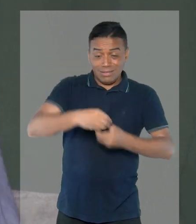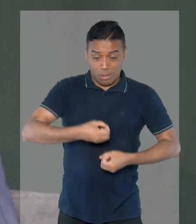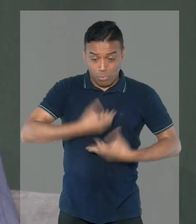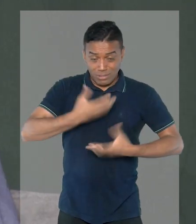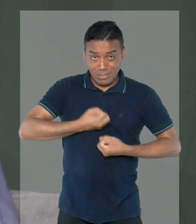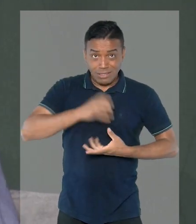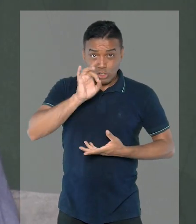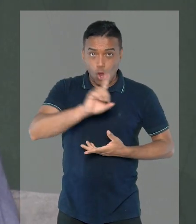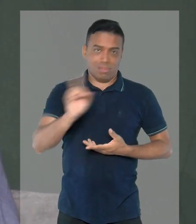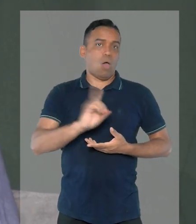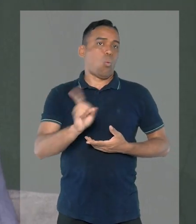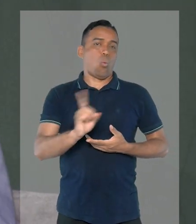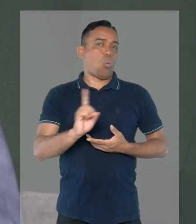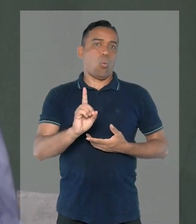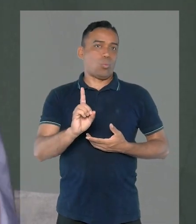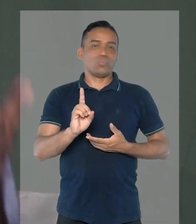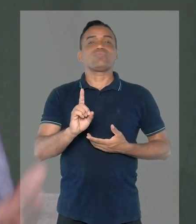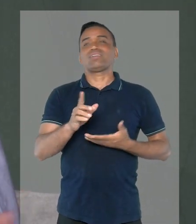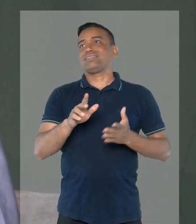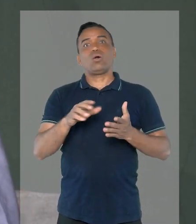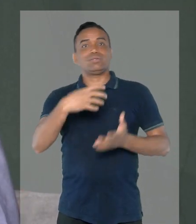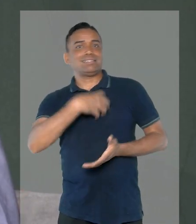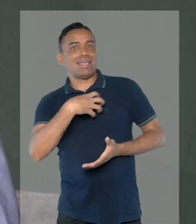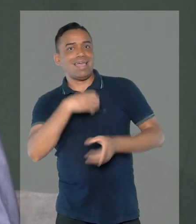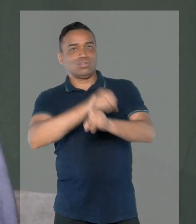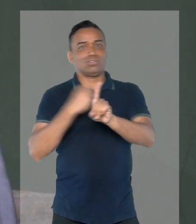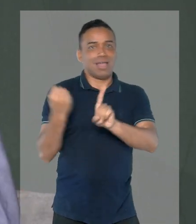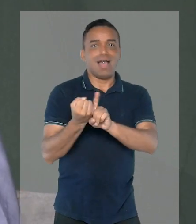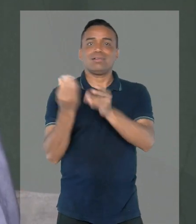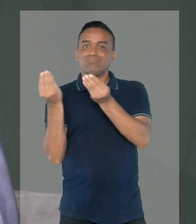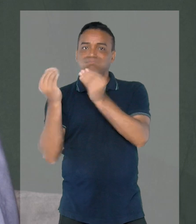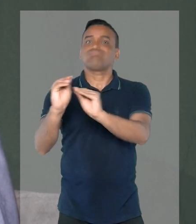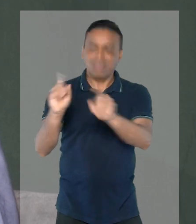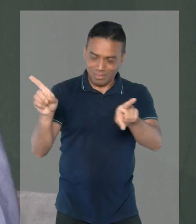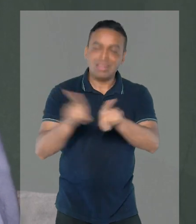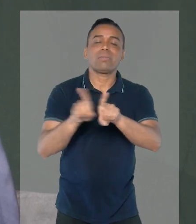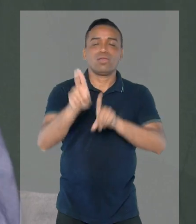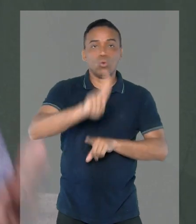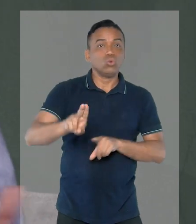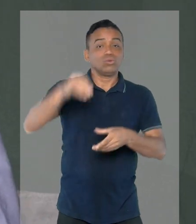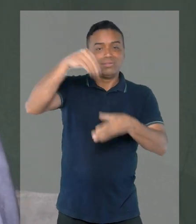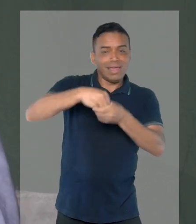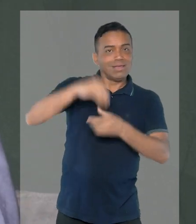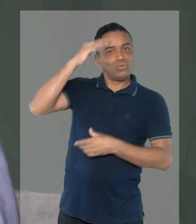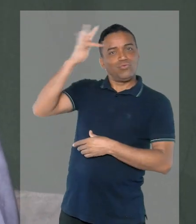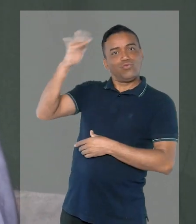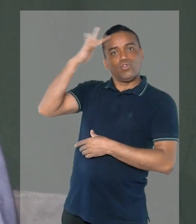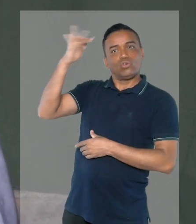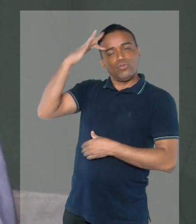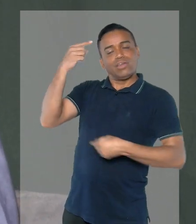não só na poesia. Né? Nas ciências sociais isso está tratado, na filosofia isso está